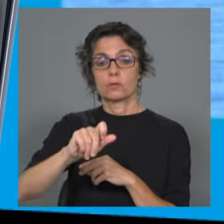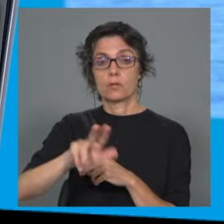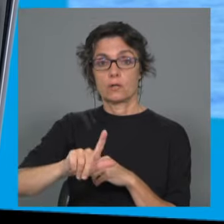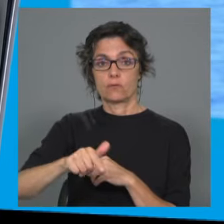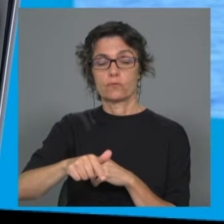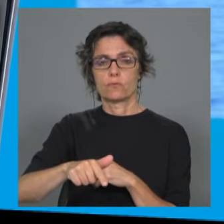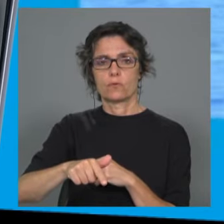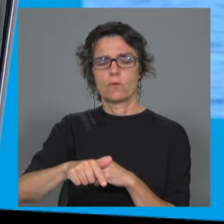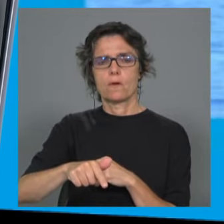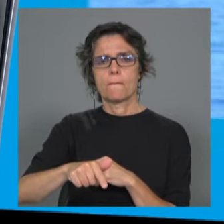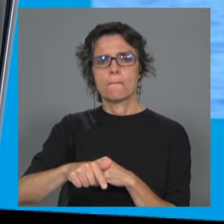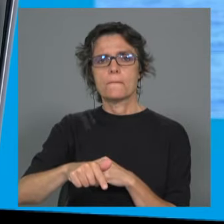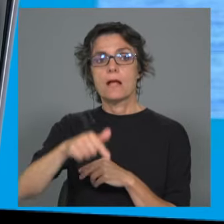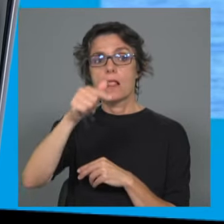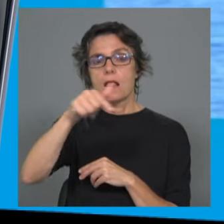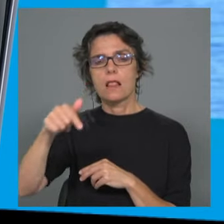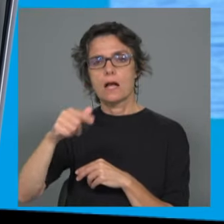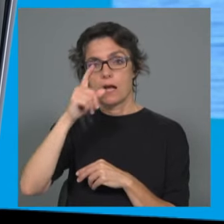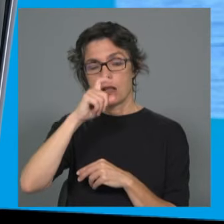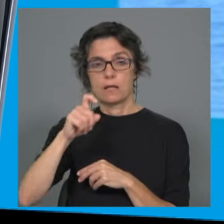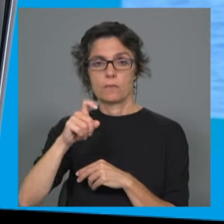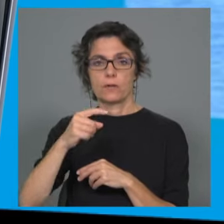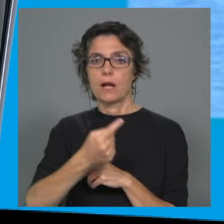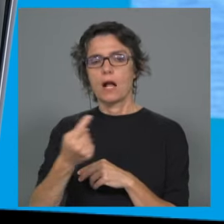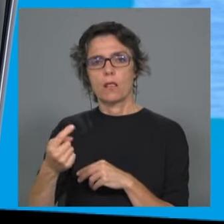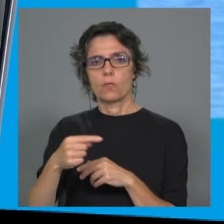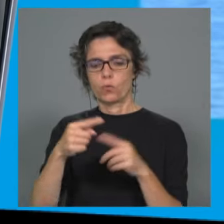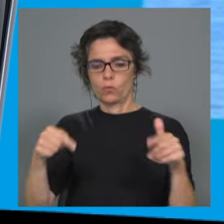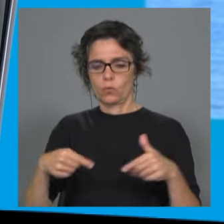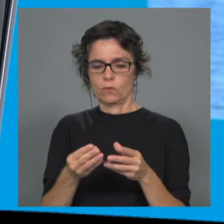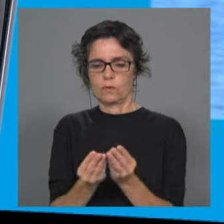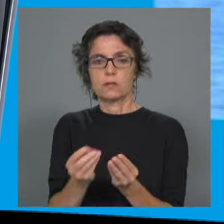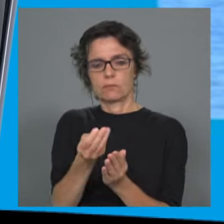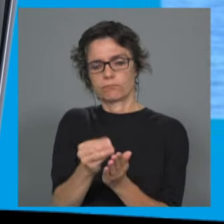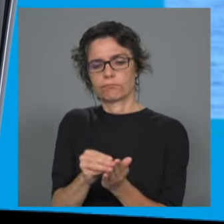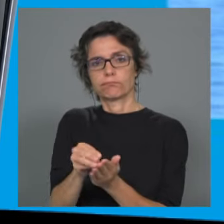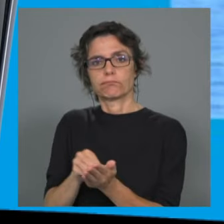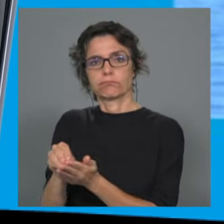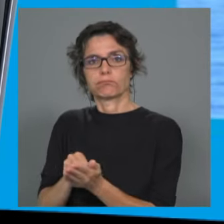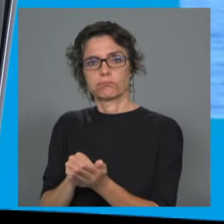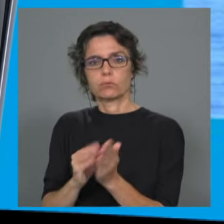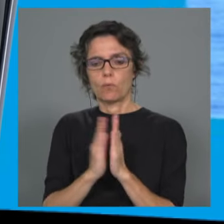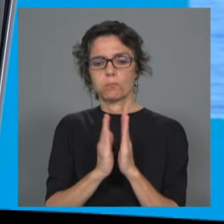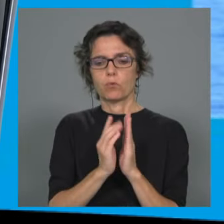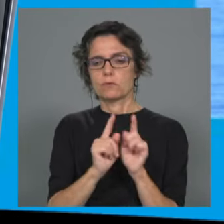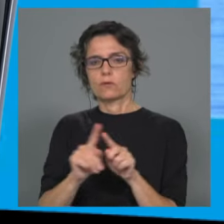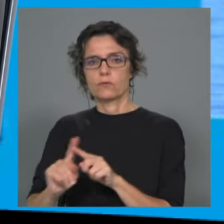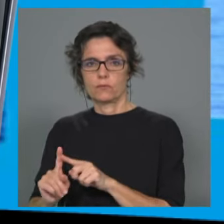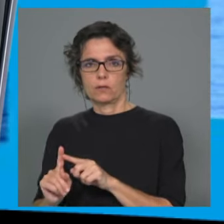e lá cada um recebeu uma pagela com trechos do Evangelho, quer dizer, dos mais